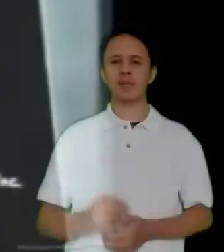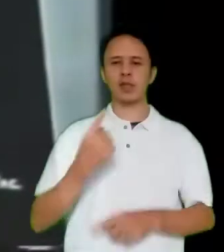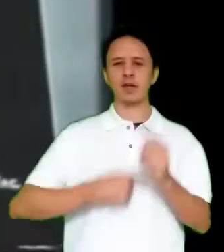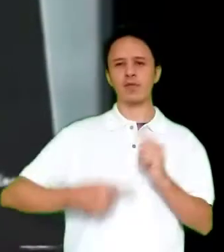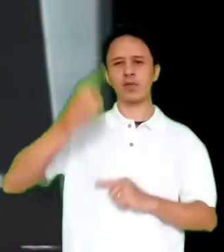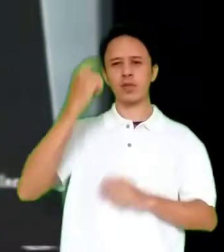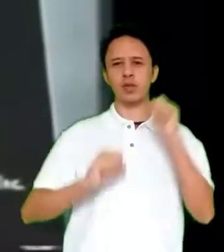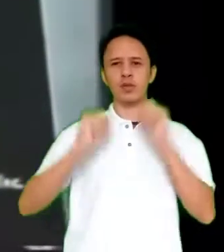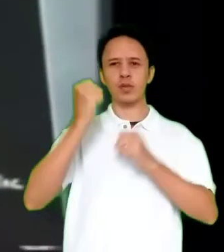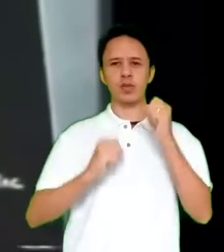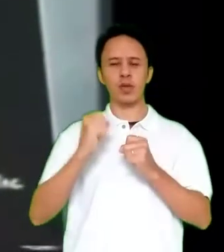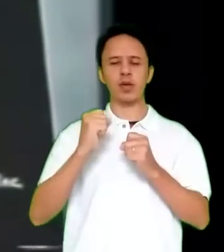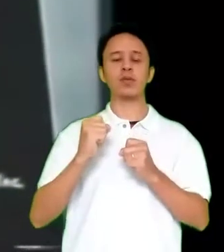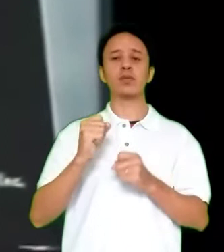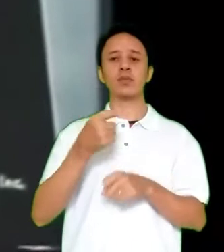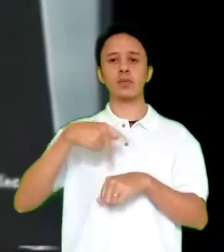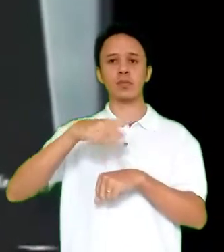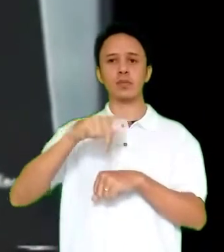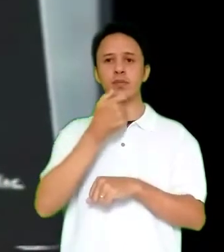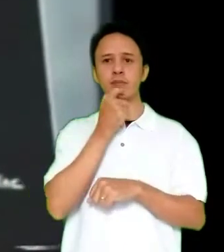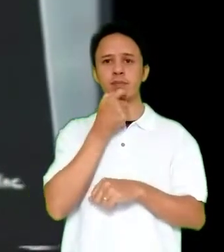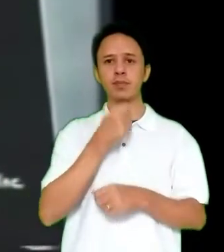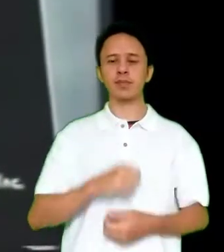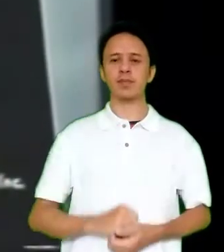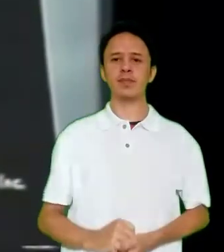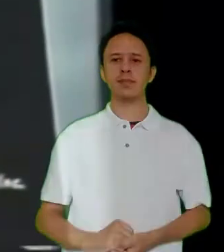A Revolução Industrial na Inglaterra.